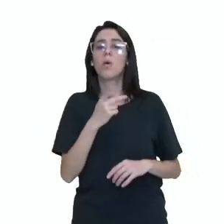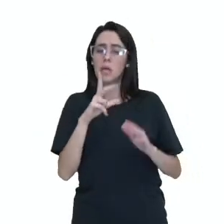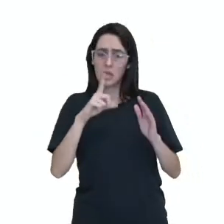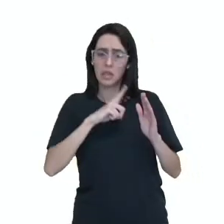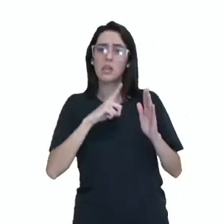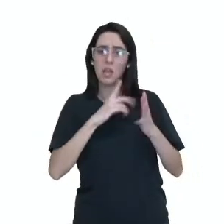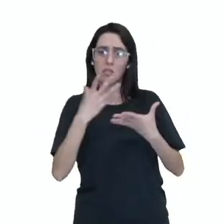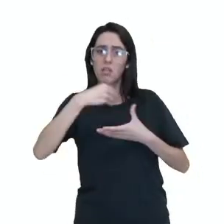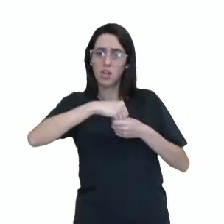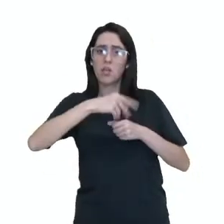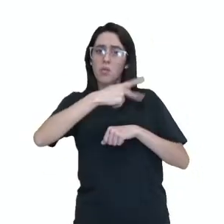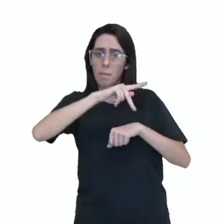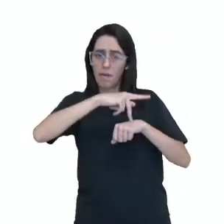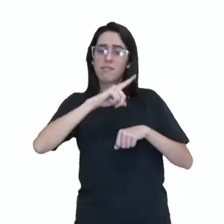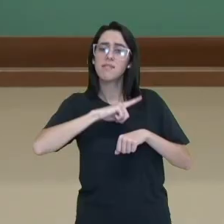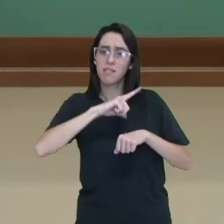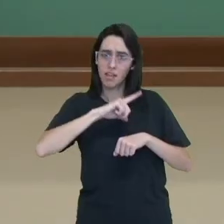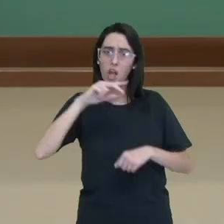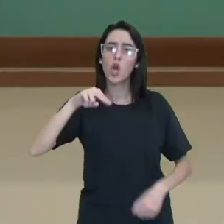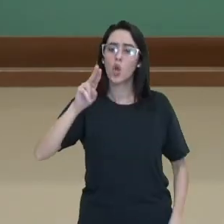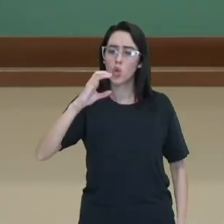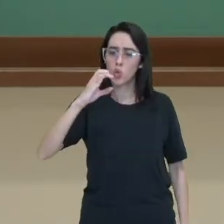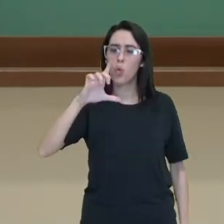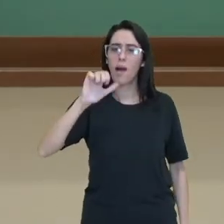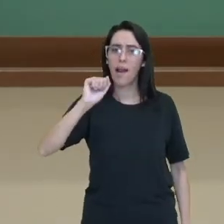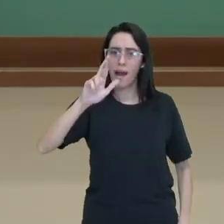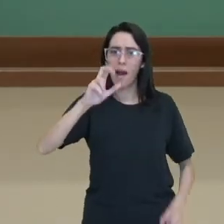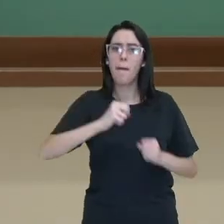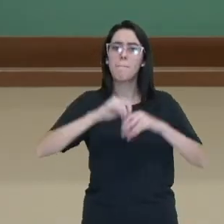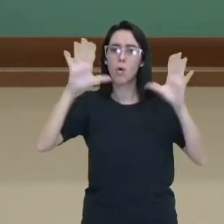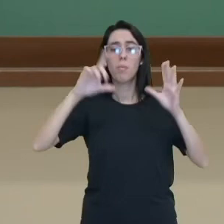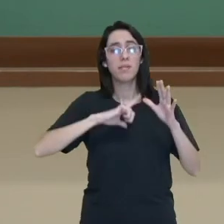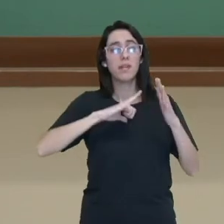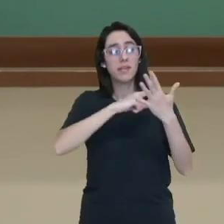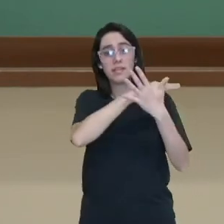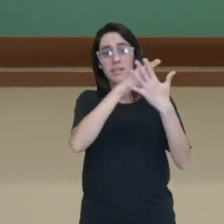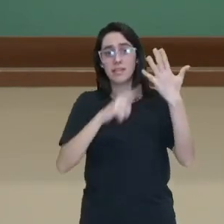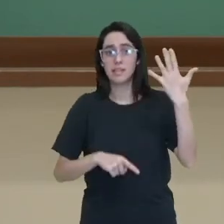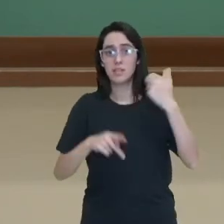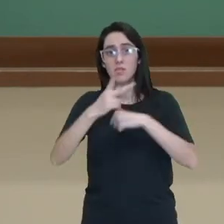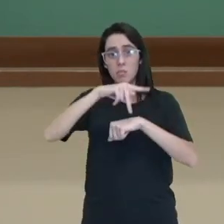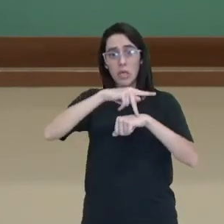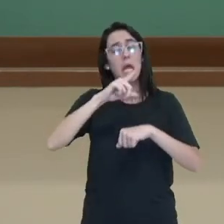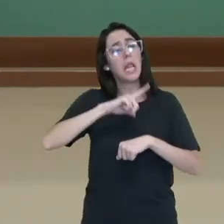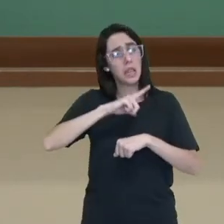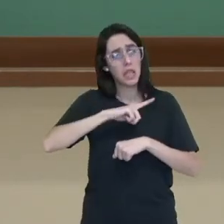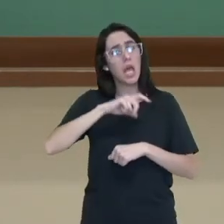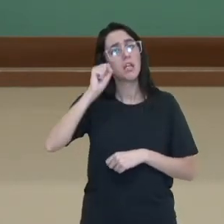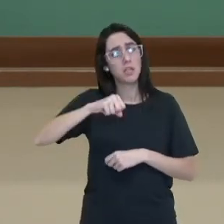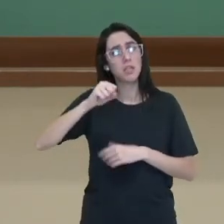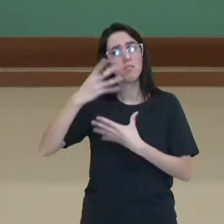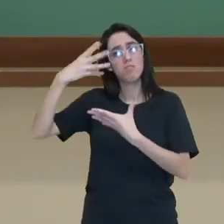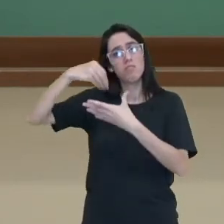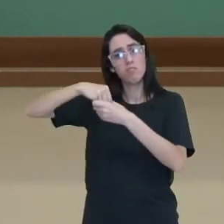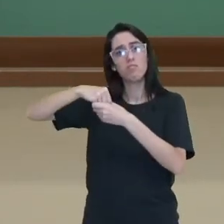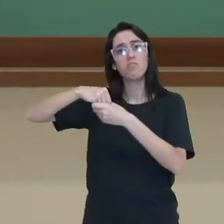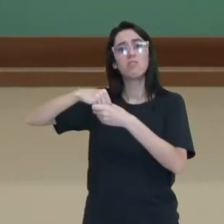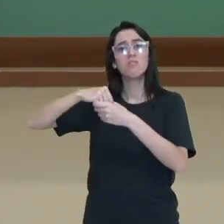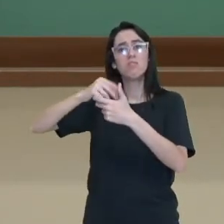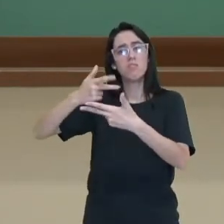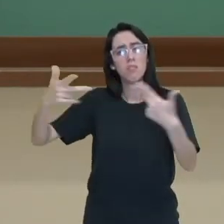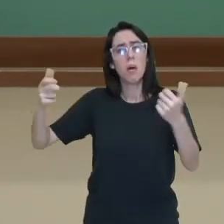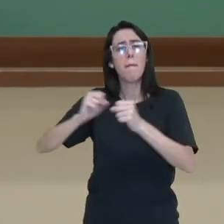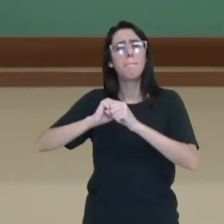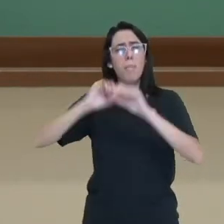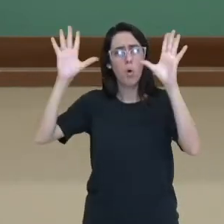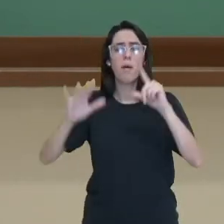possuidores de armamento nuclear. Esses 5 países, eles declaram que eles têm armas nucleares, sim.